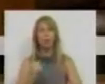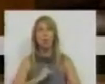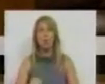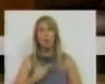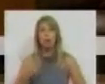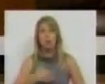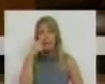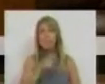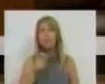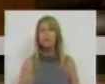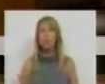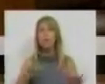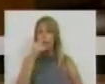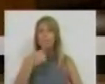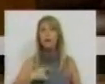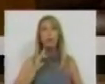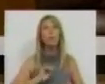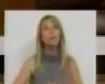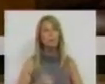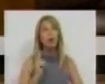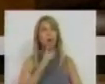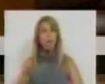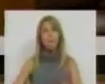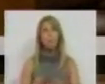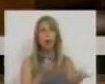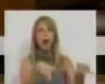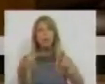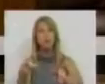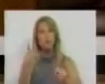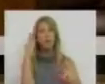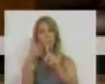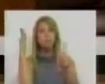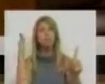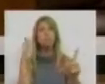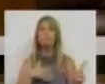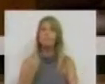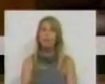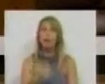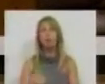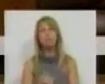das pessoas, mas falham no essencial que são as propostas de alternativas concretas. É pena,